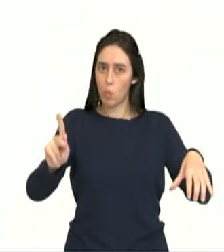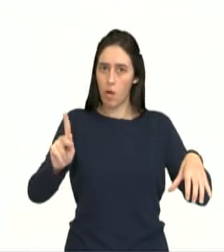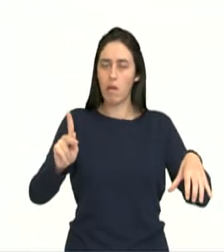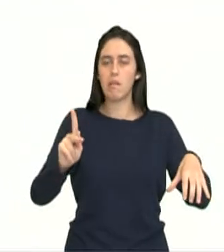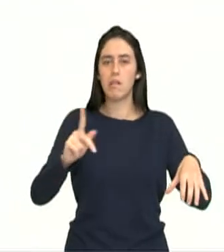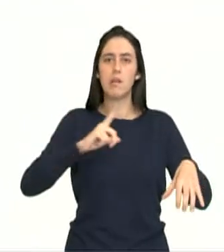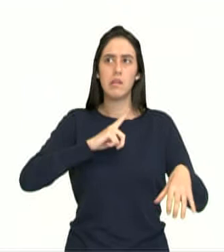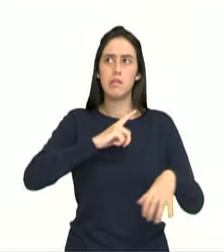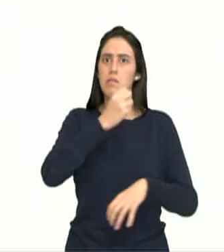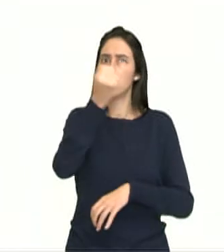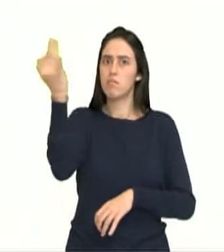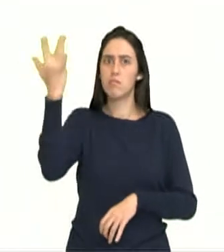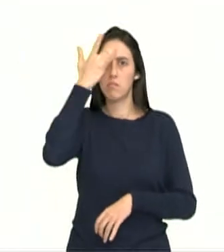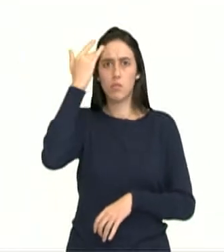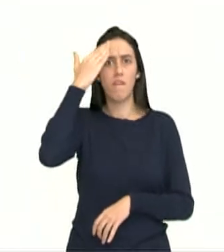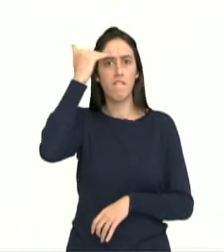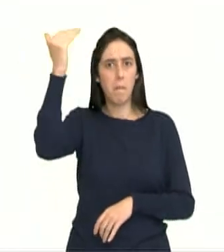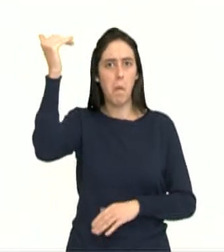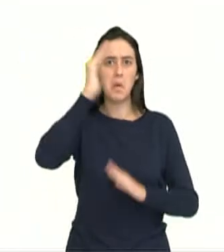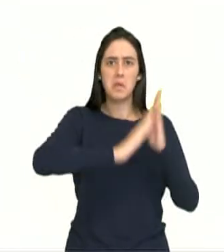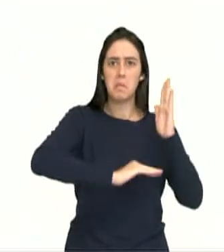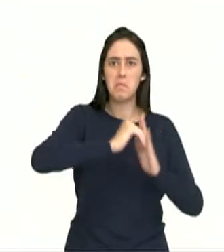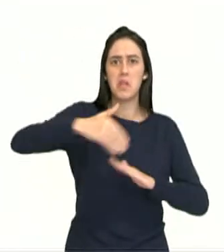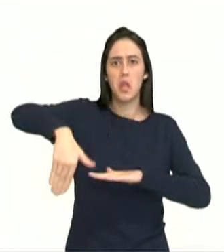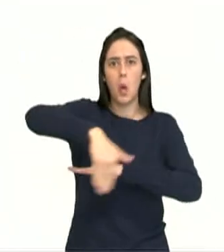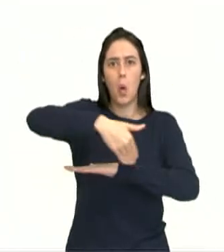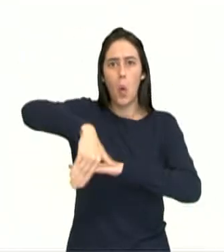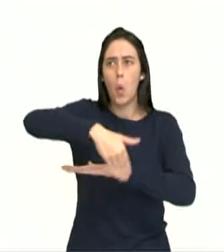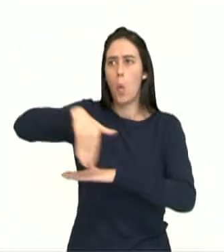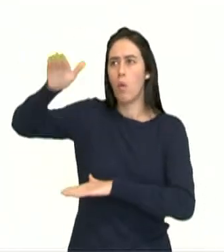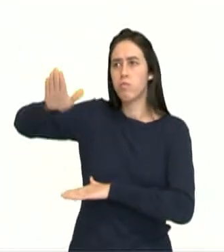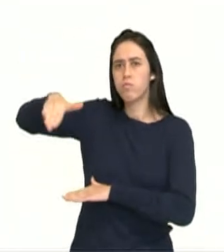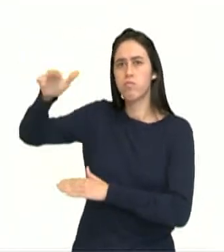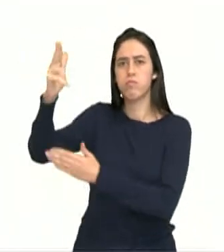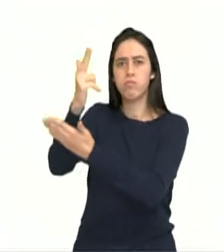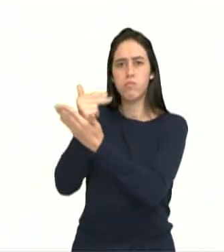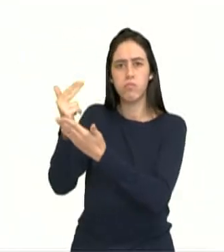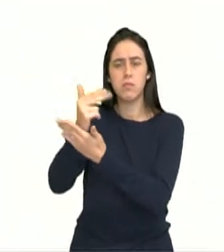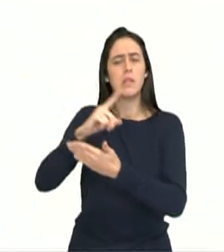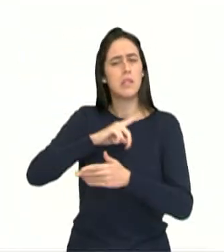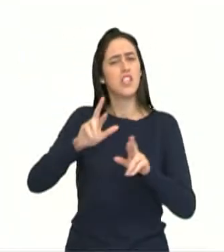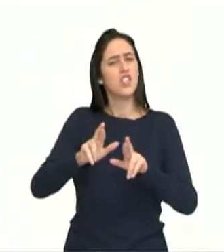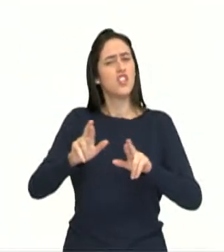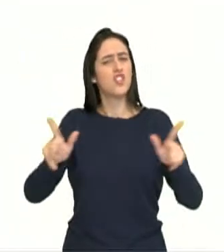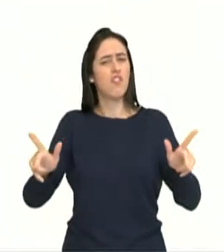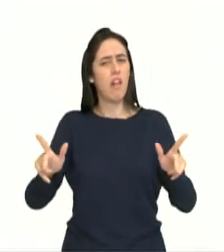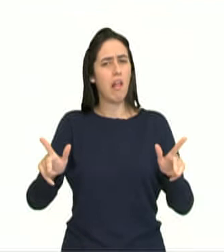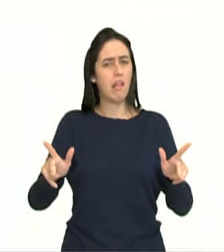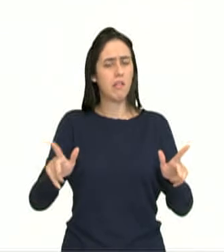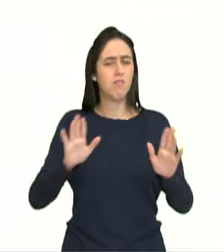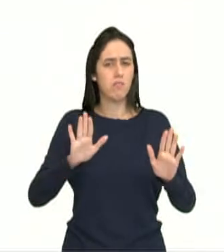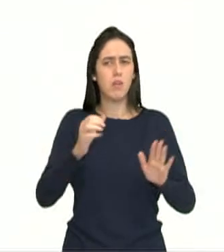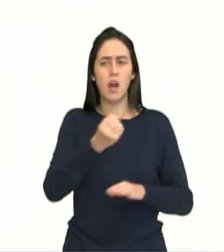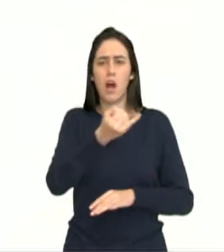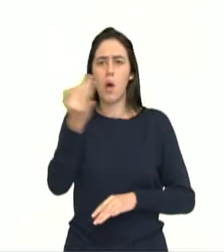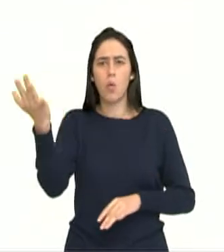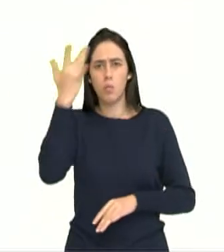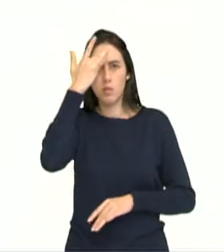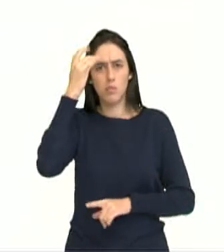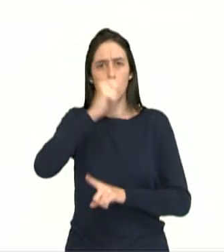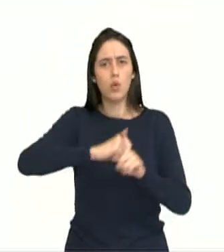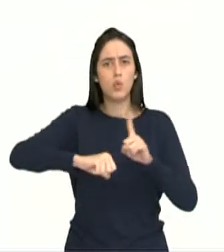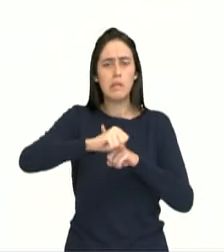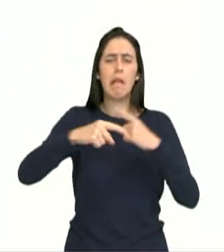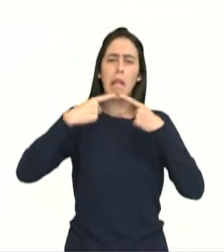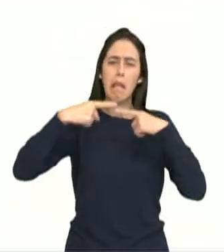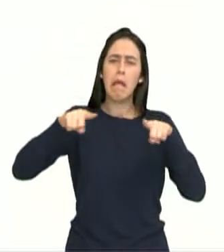reconhecidos mundialmente pelo seu trabalho, né? Então, qual que é a diferença, né? Se muitas vezes algumas pessoas na sociedade reclamam, né, desse